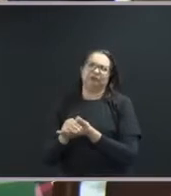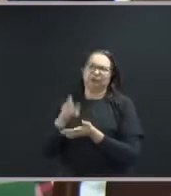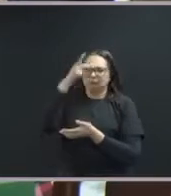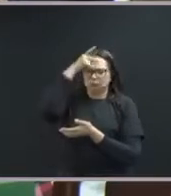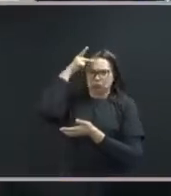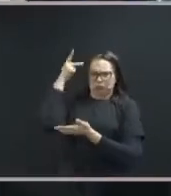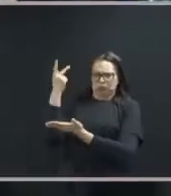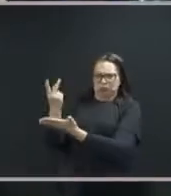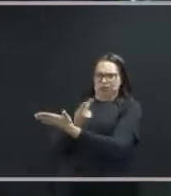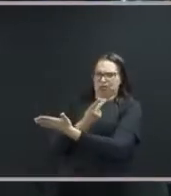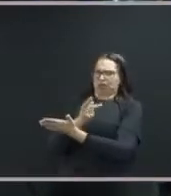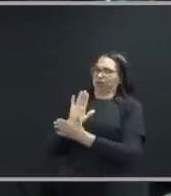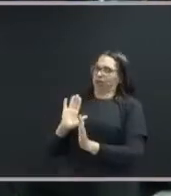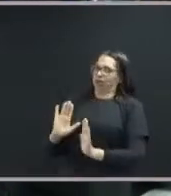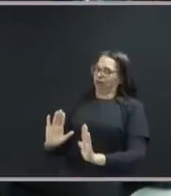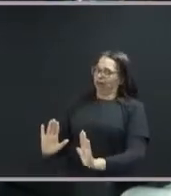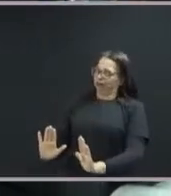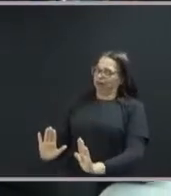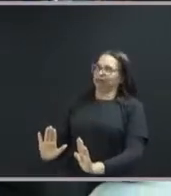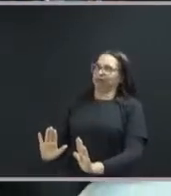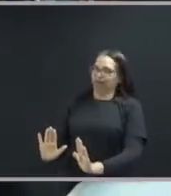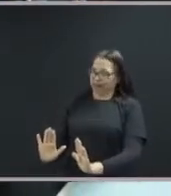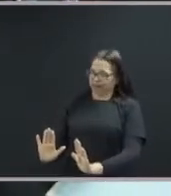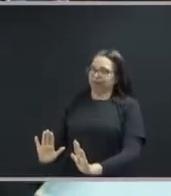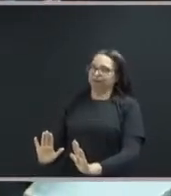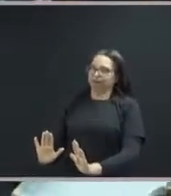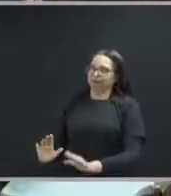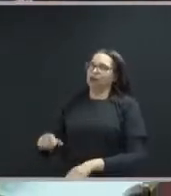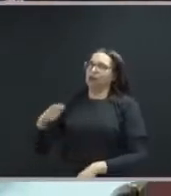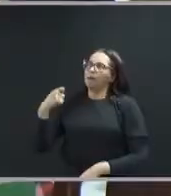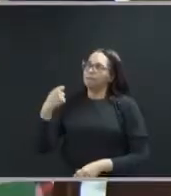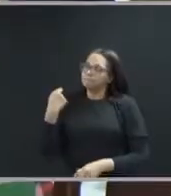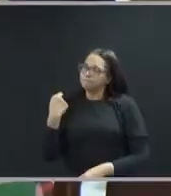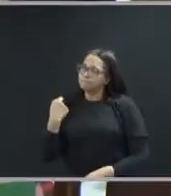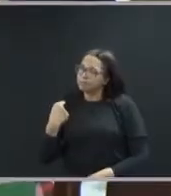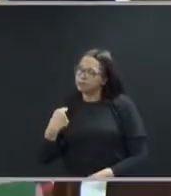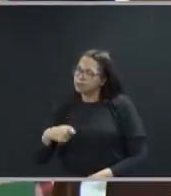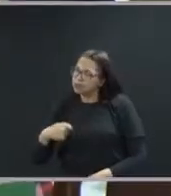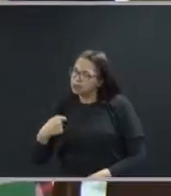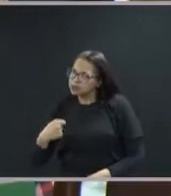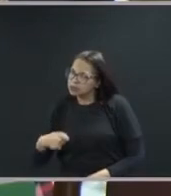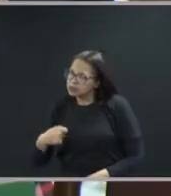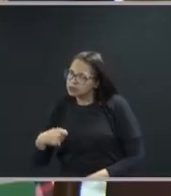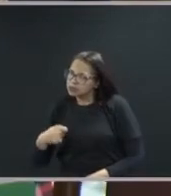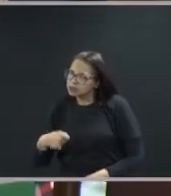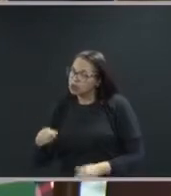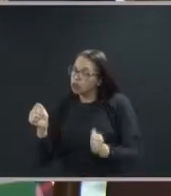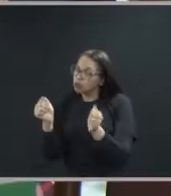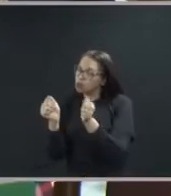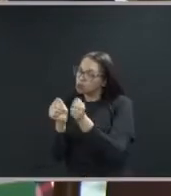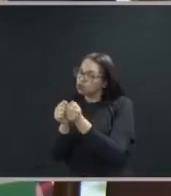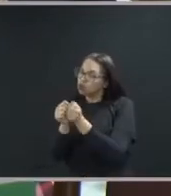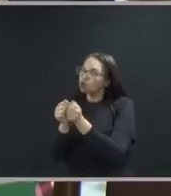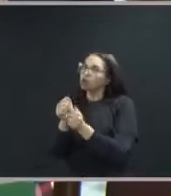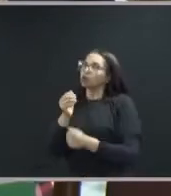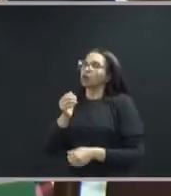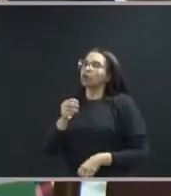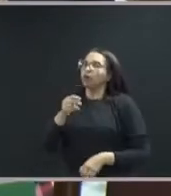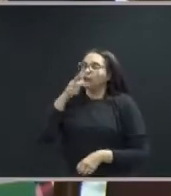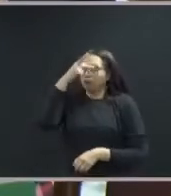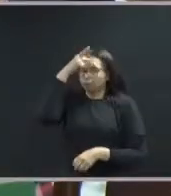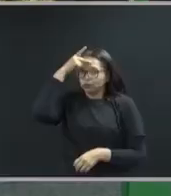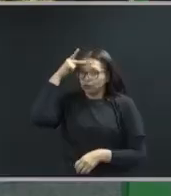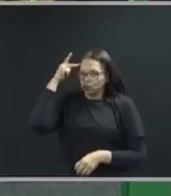tempo. Trabalho. Eu não ando com obreiro atrapalhado, não. Tem que